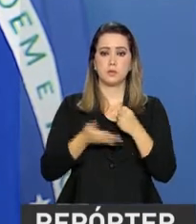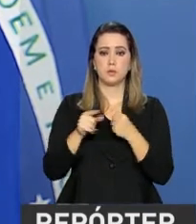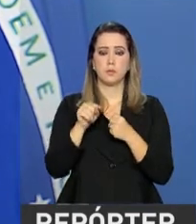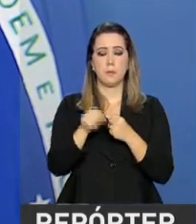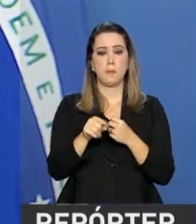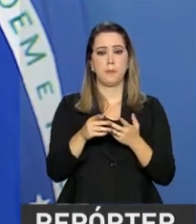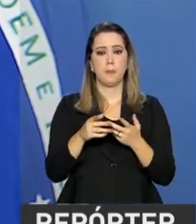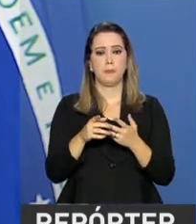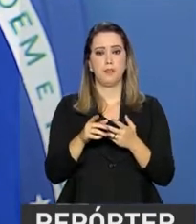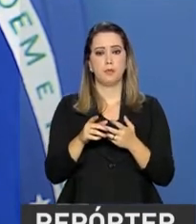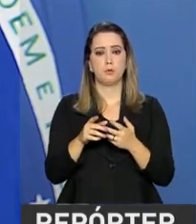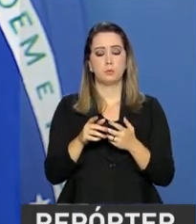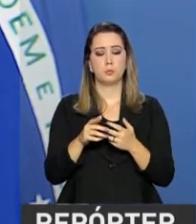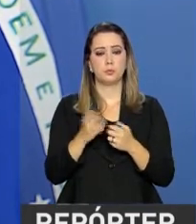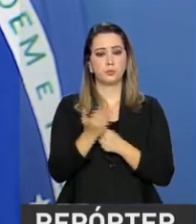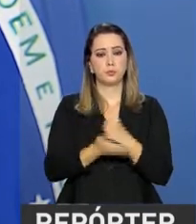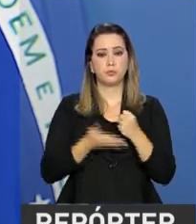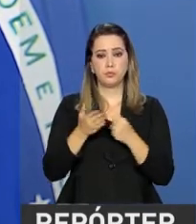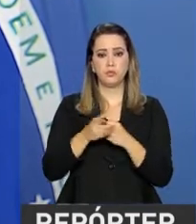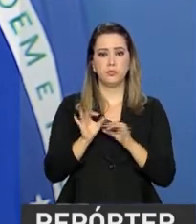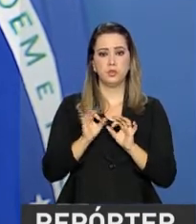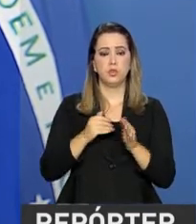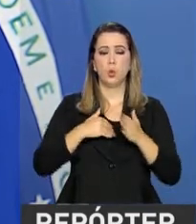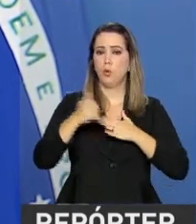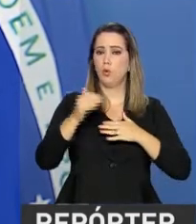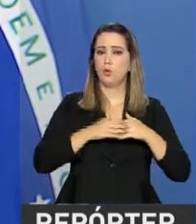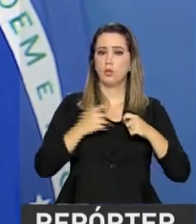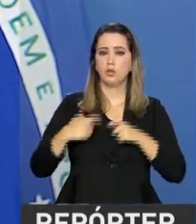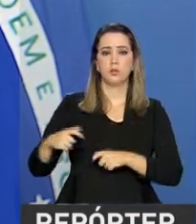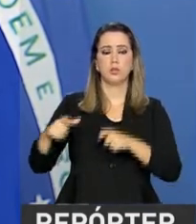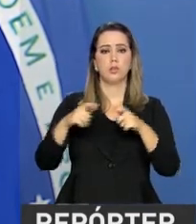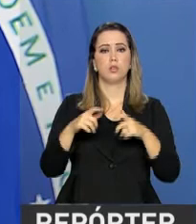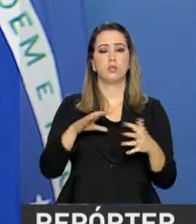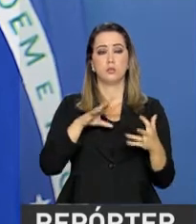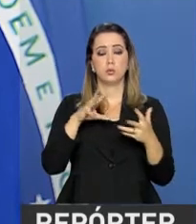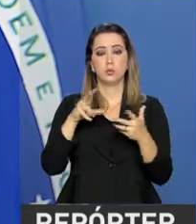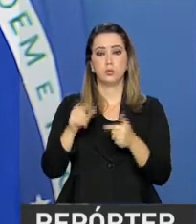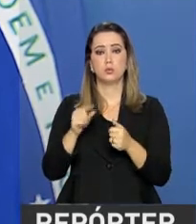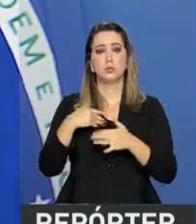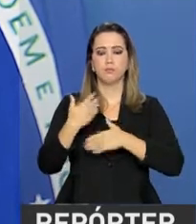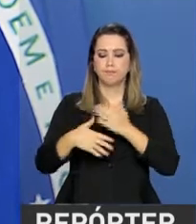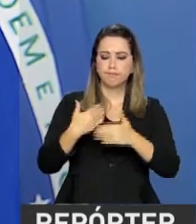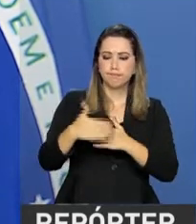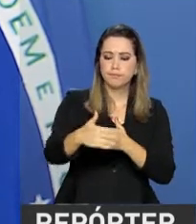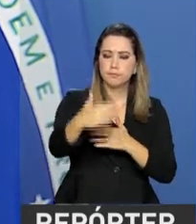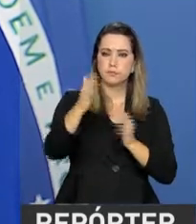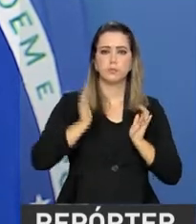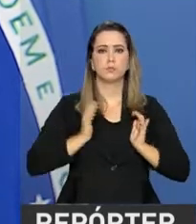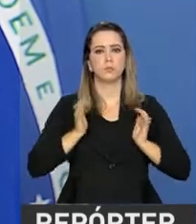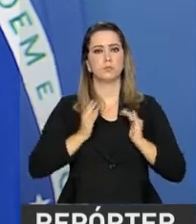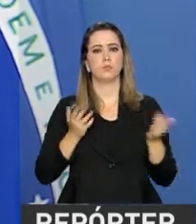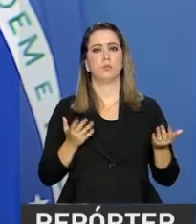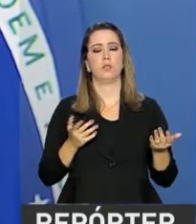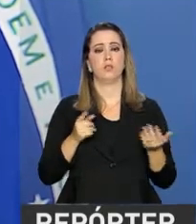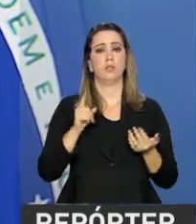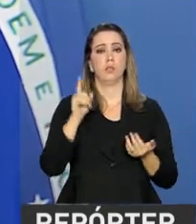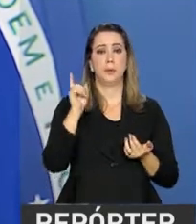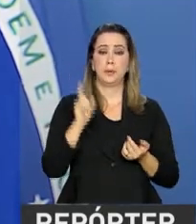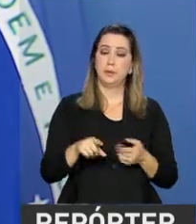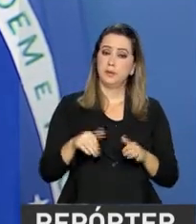cesar para que qualquer empresa prospere e não por acaso